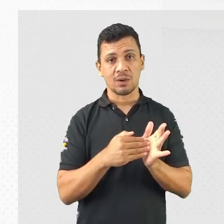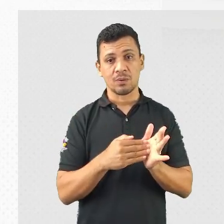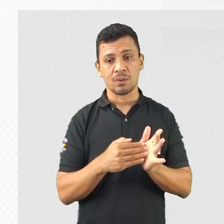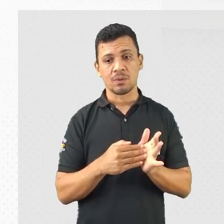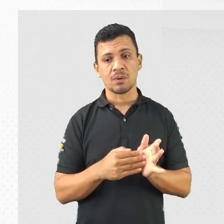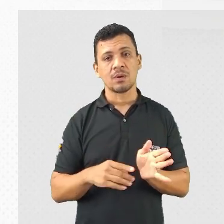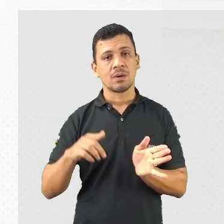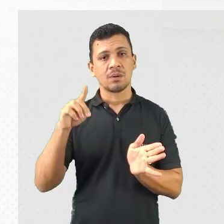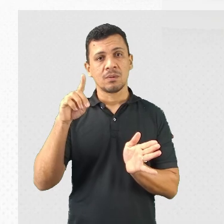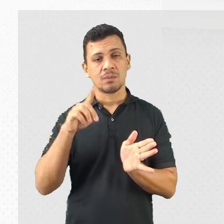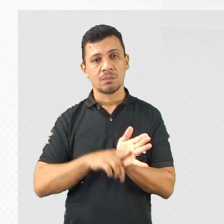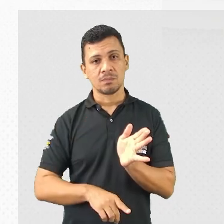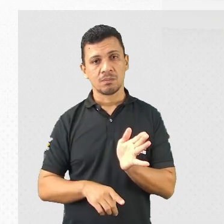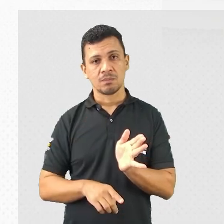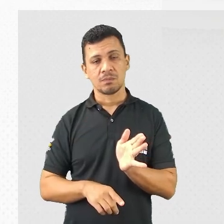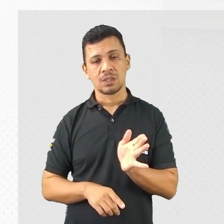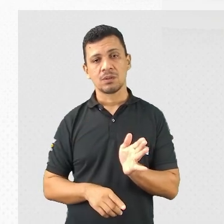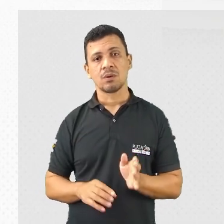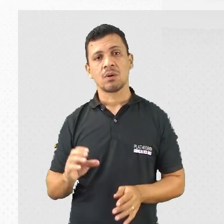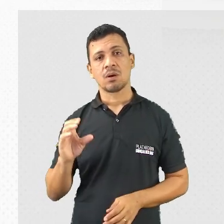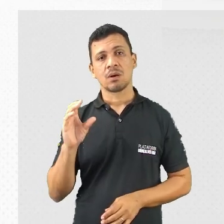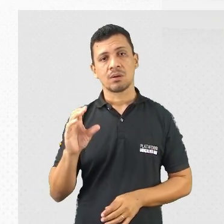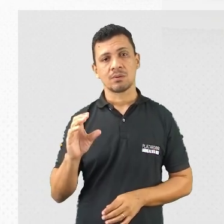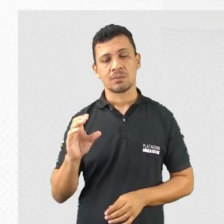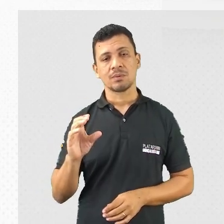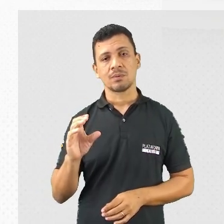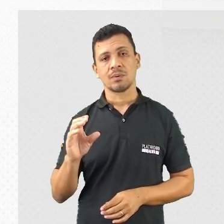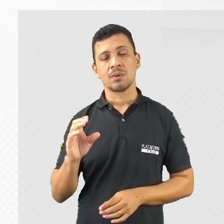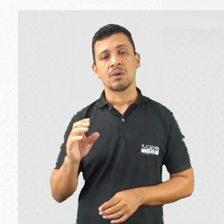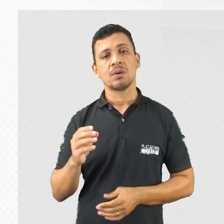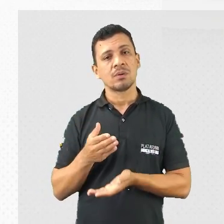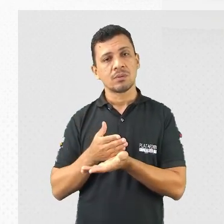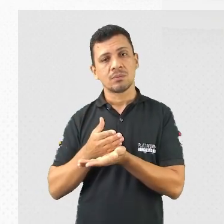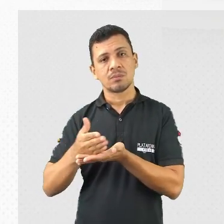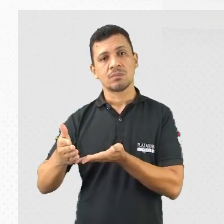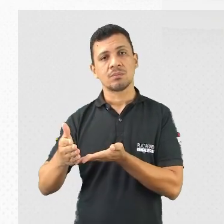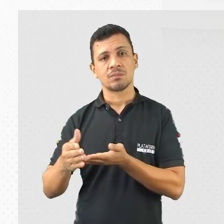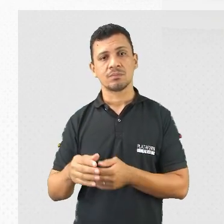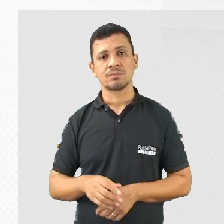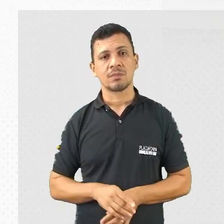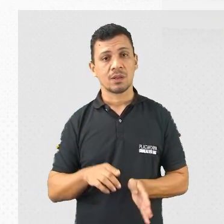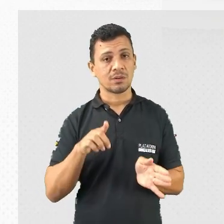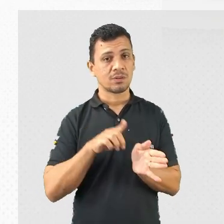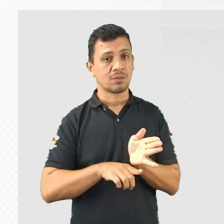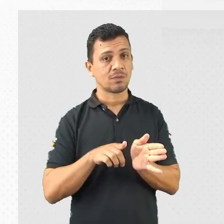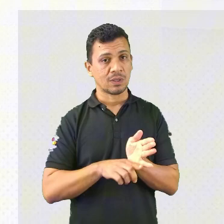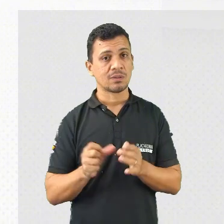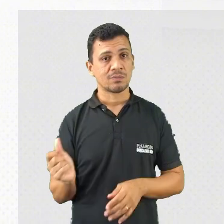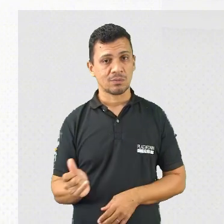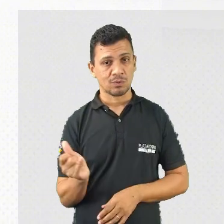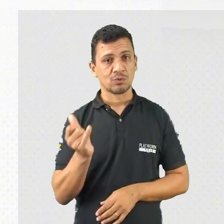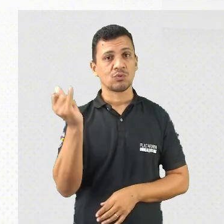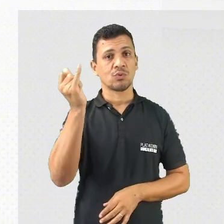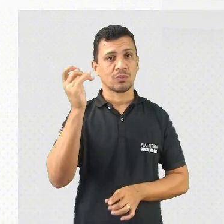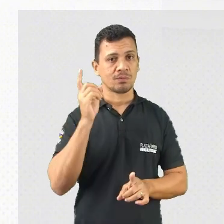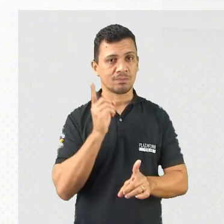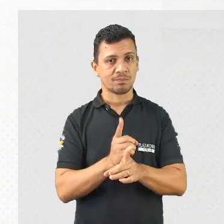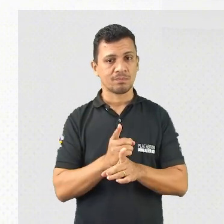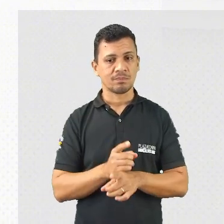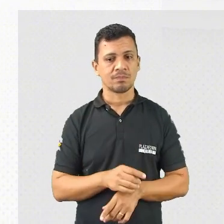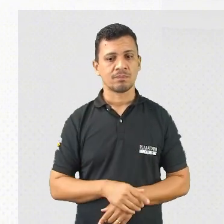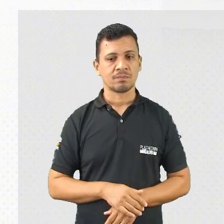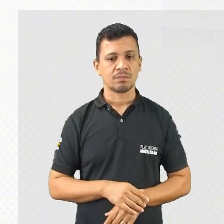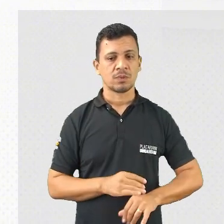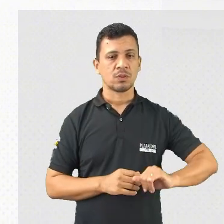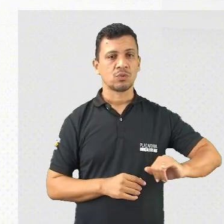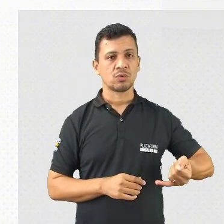inicial, menos o capital inicial. Essa diferença é justamente o que rolou de juros aí nessa negociação. Então você